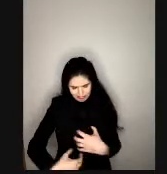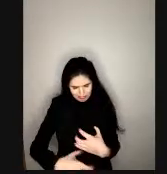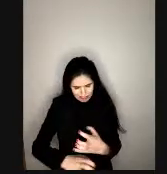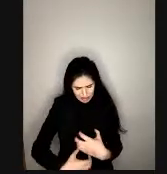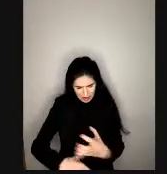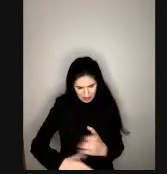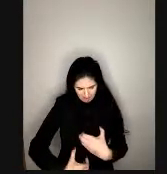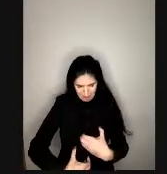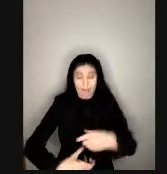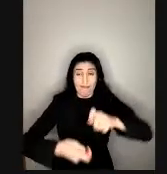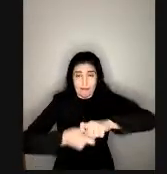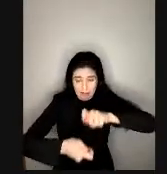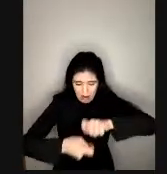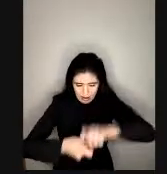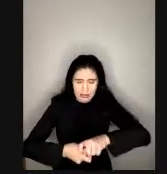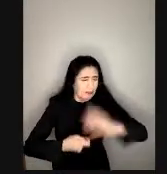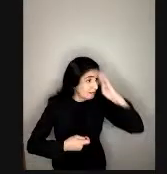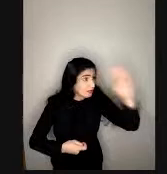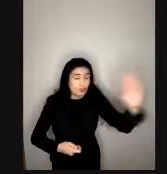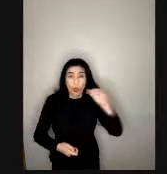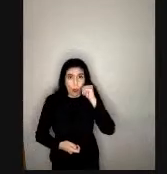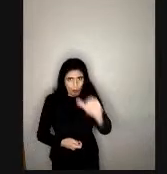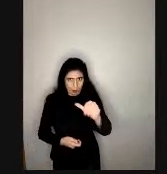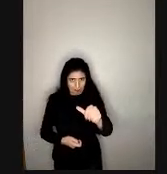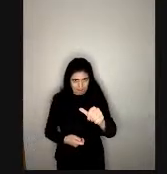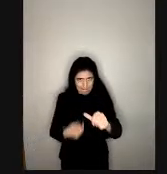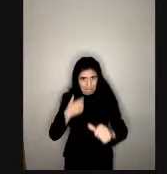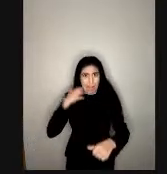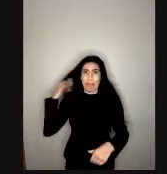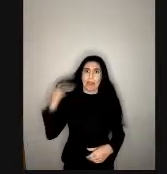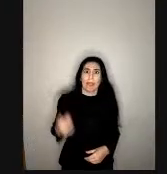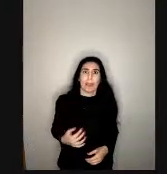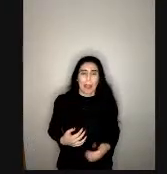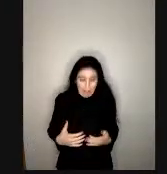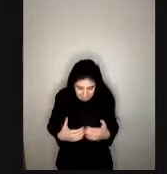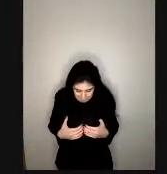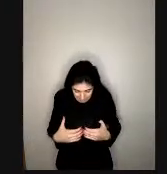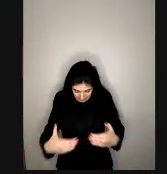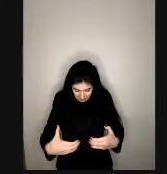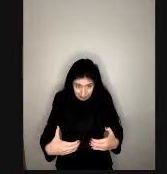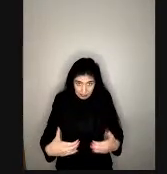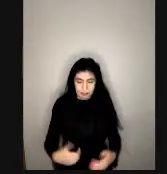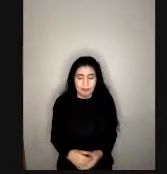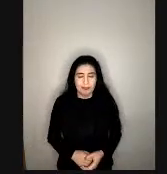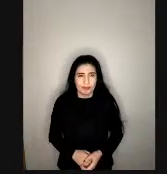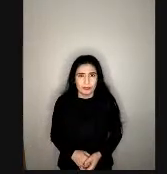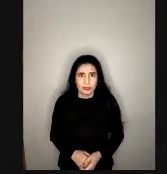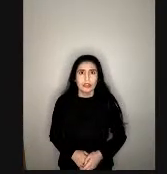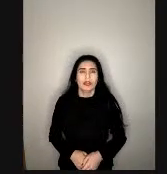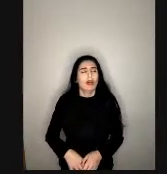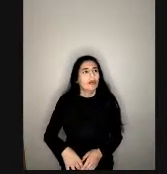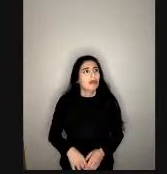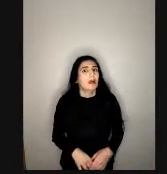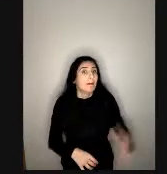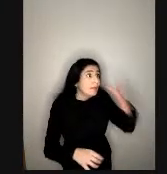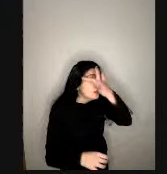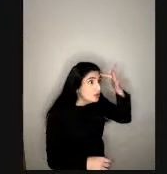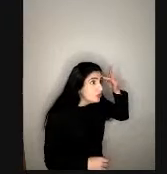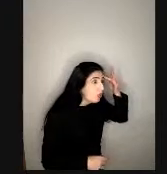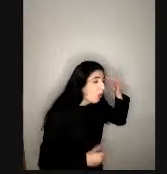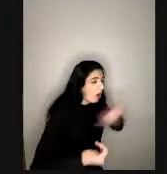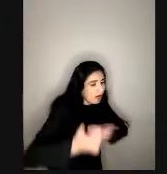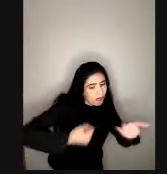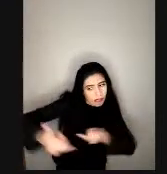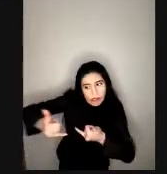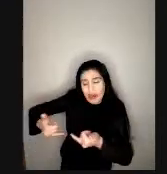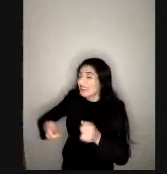principalmente você, mulher, faça o exame de mama. Eu já ouvi relatos de mulheres que não fazem a